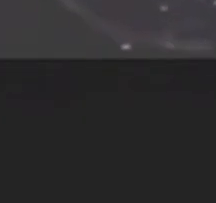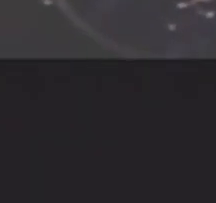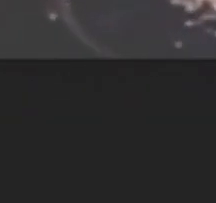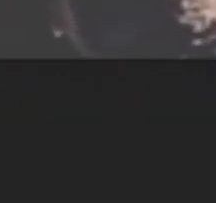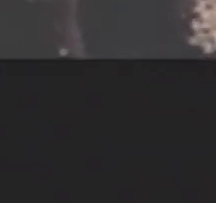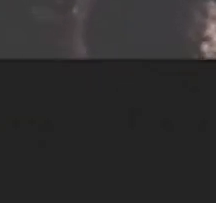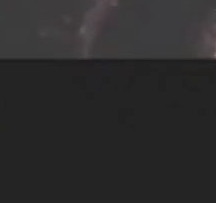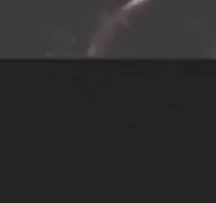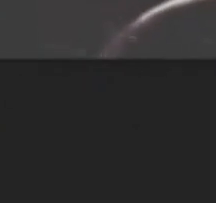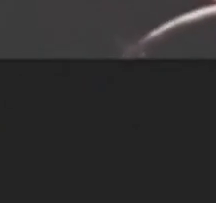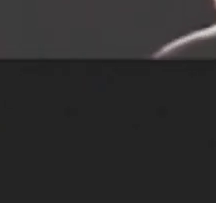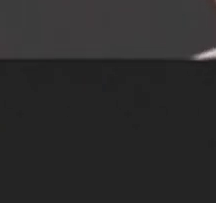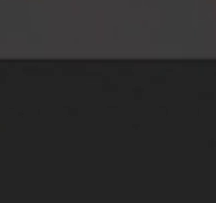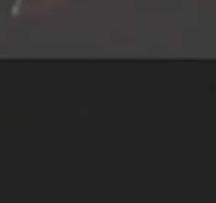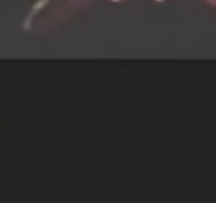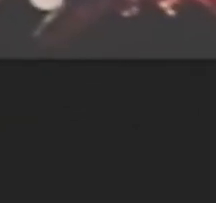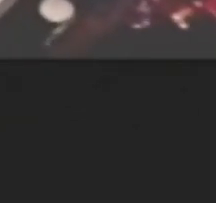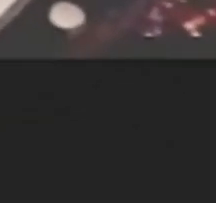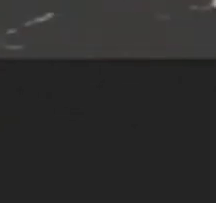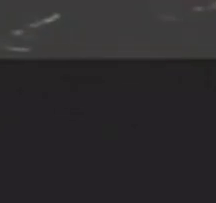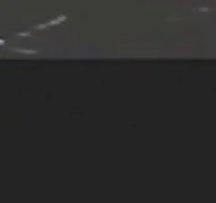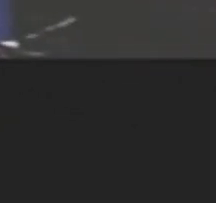é bom